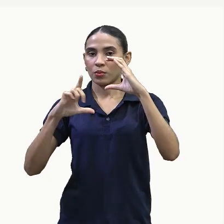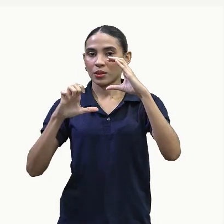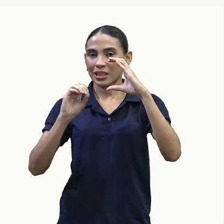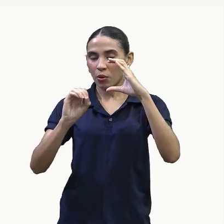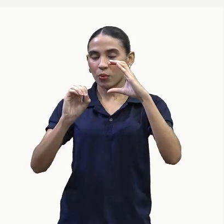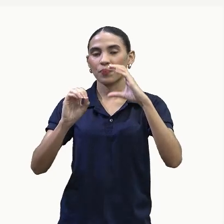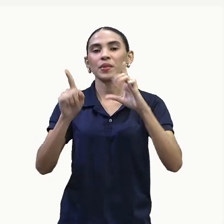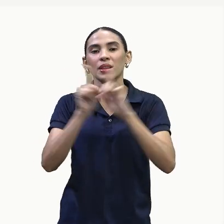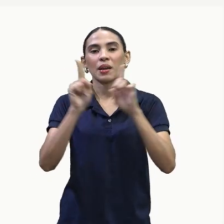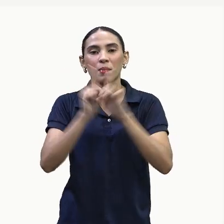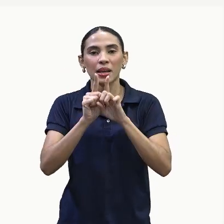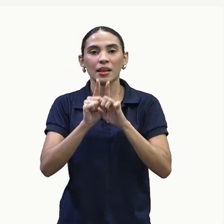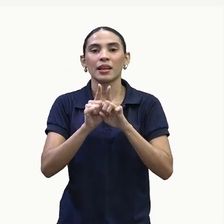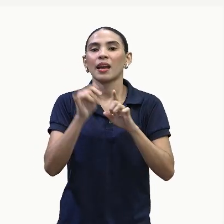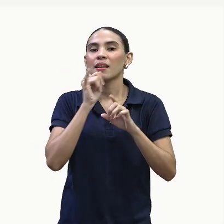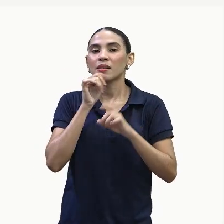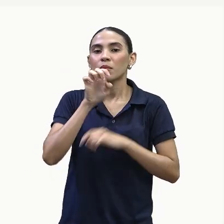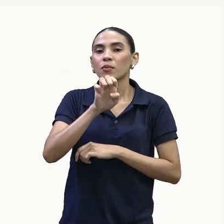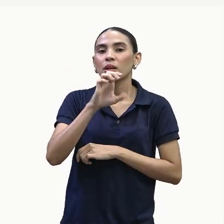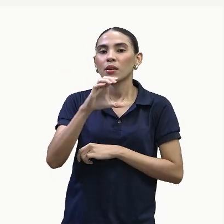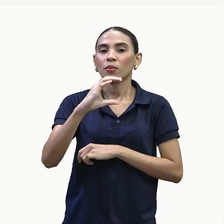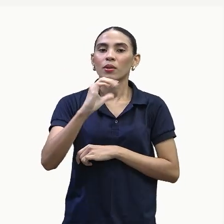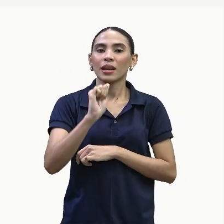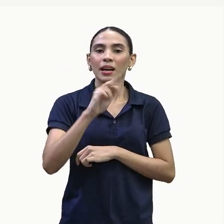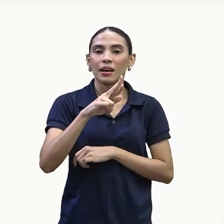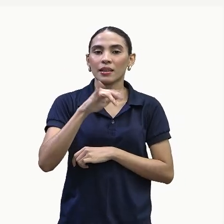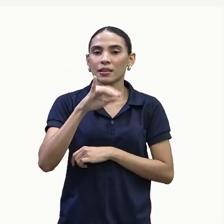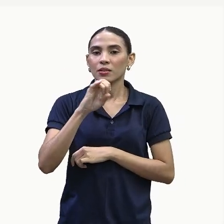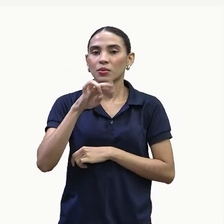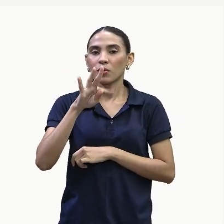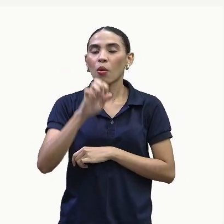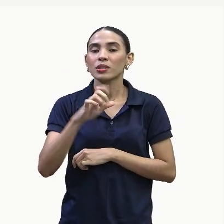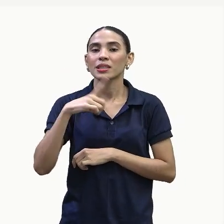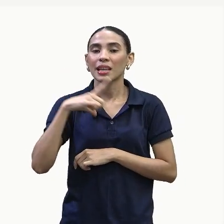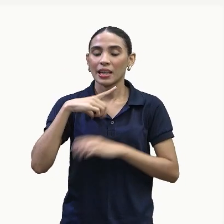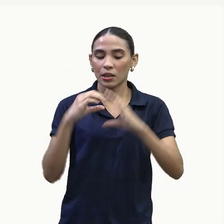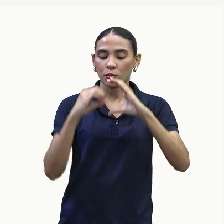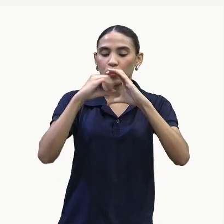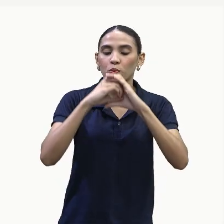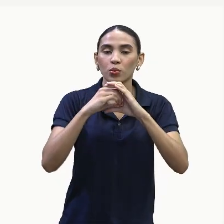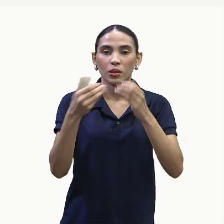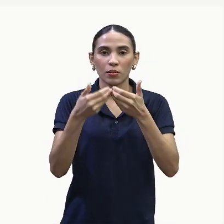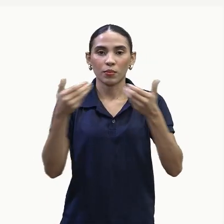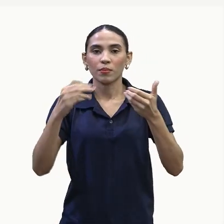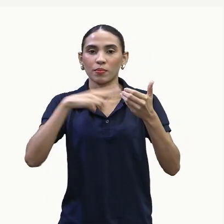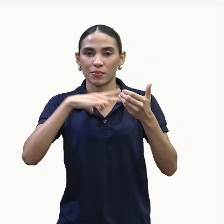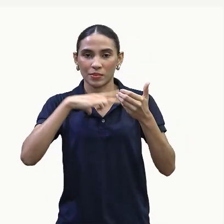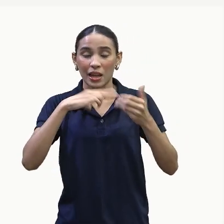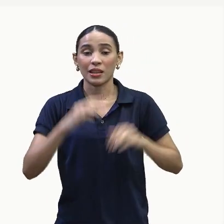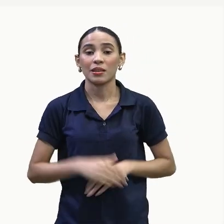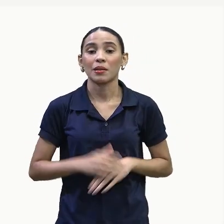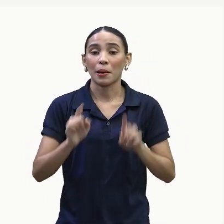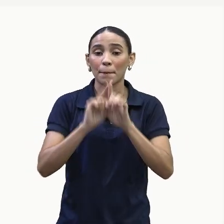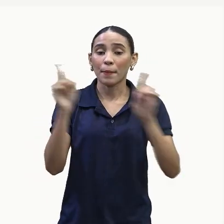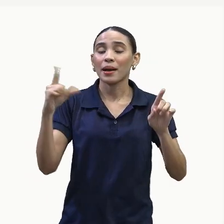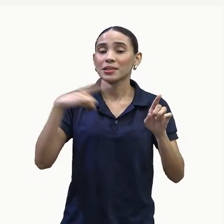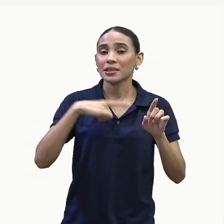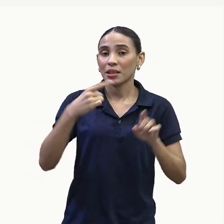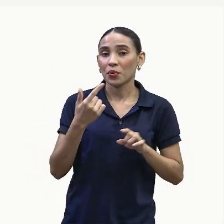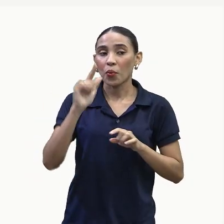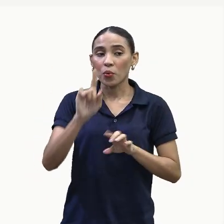organismos eucariontes, que possuem o núcleo individualizado. Mas também tem aqueles